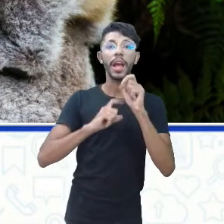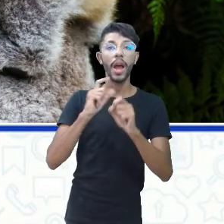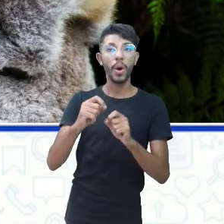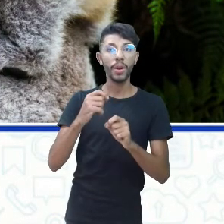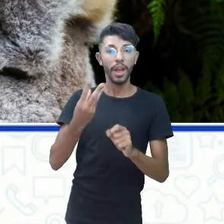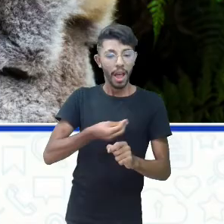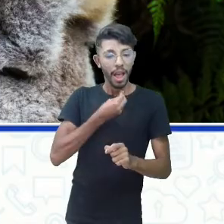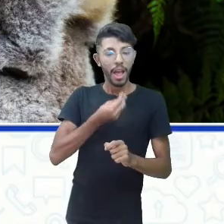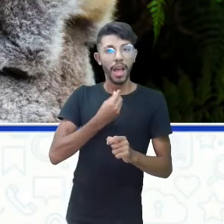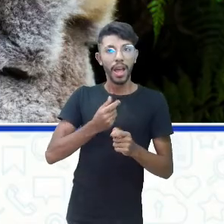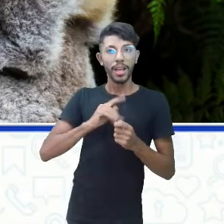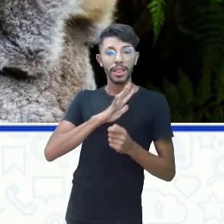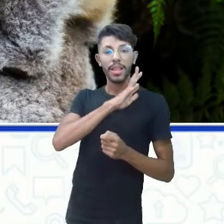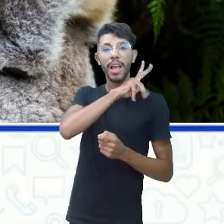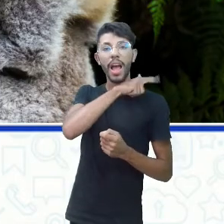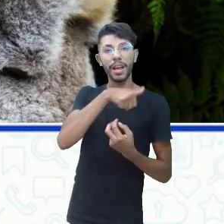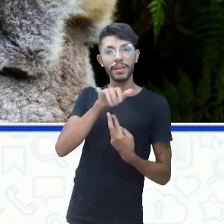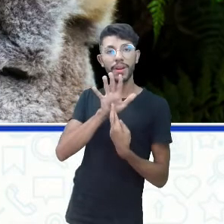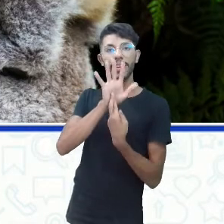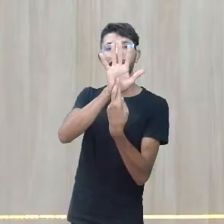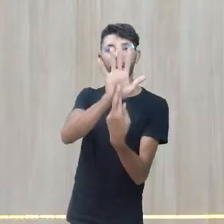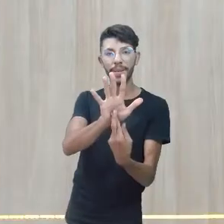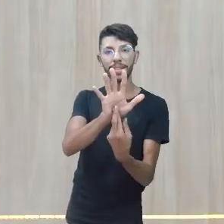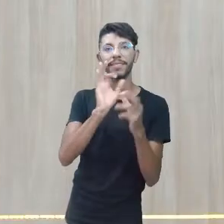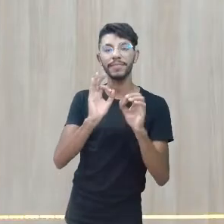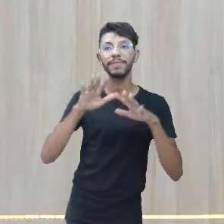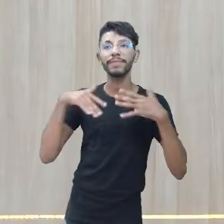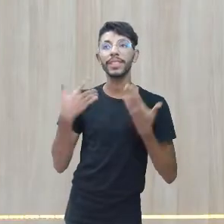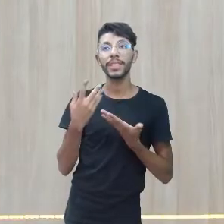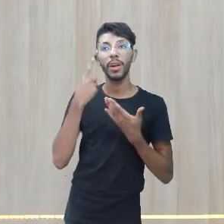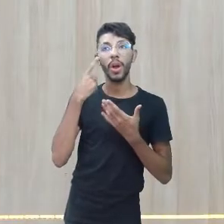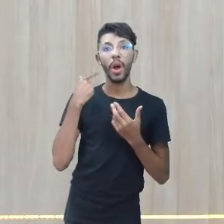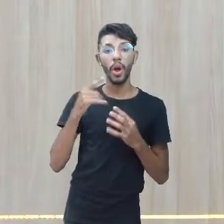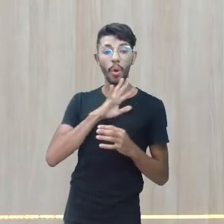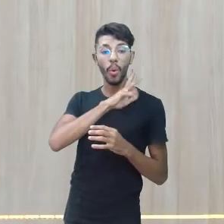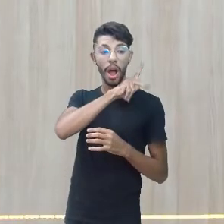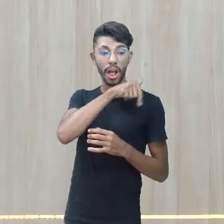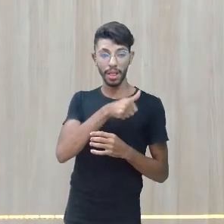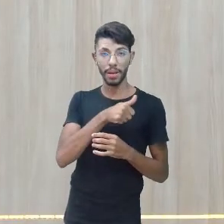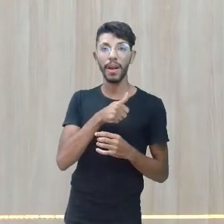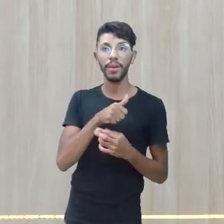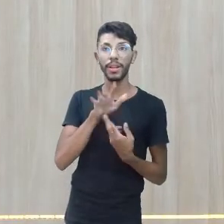animais representando. Então, esses animais, eles representam